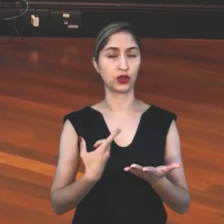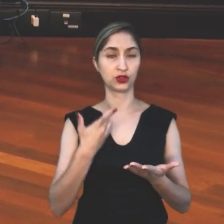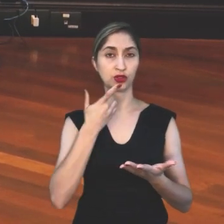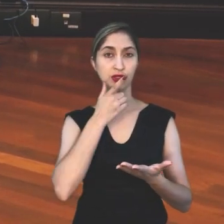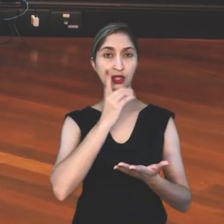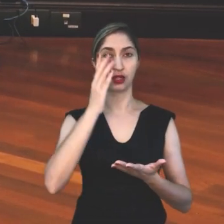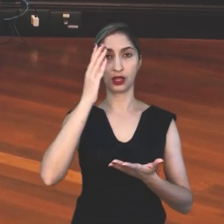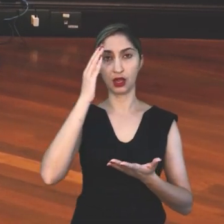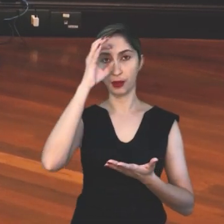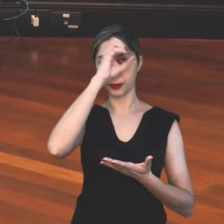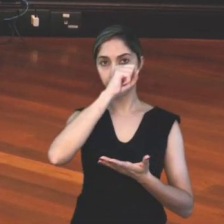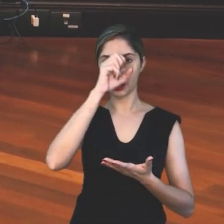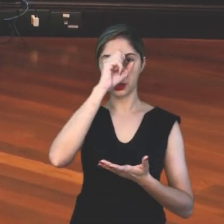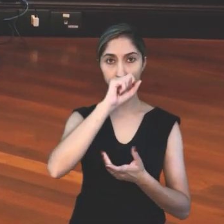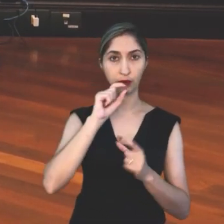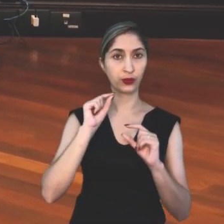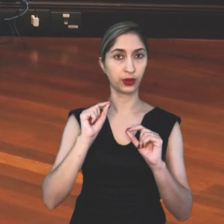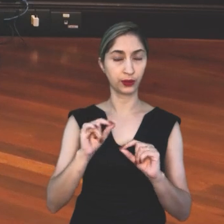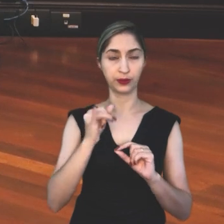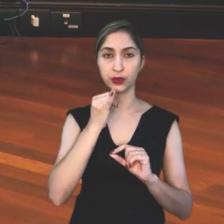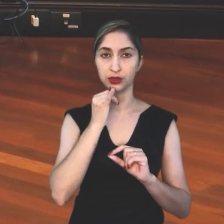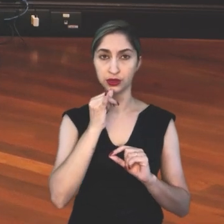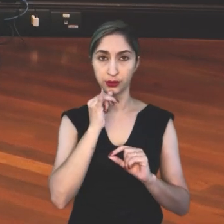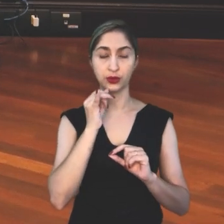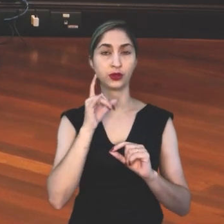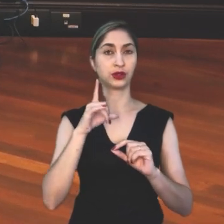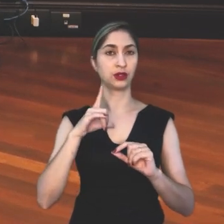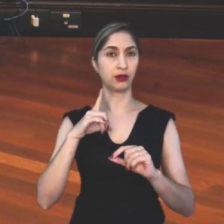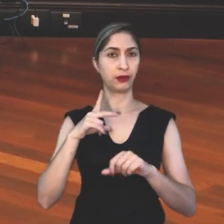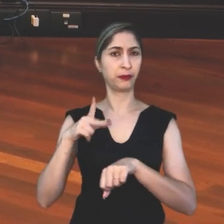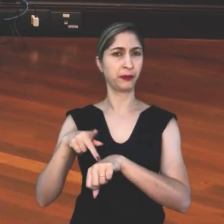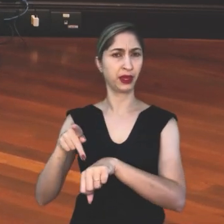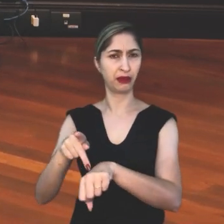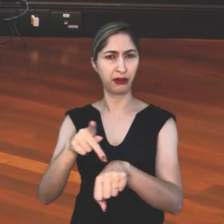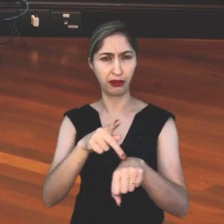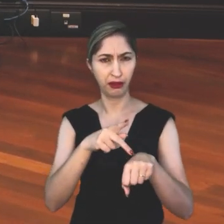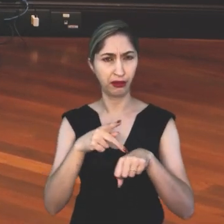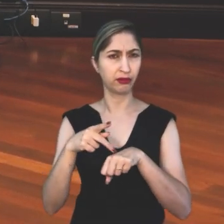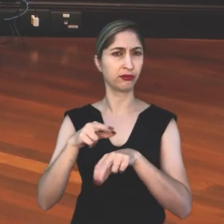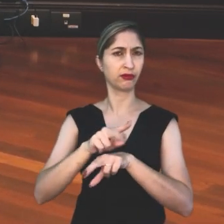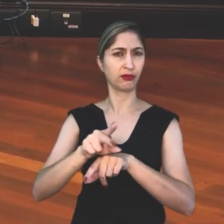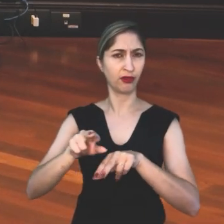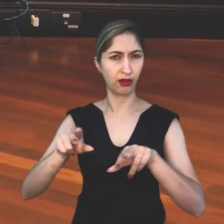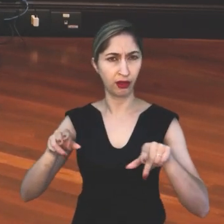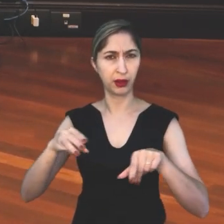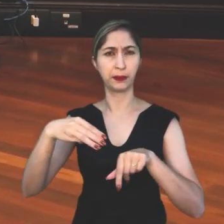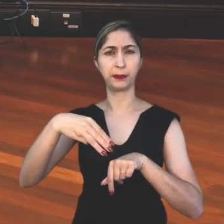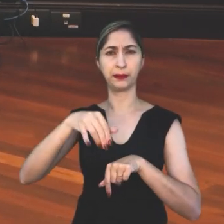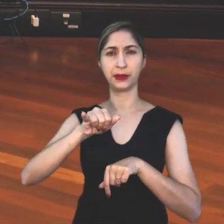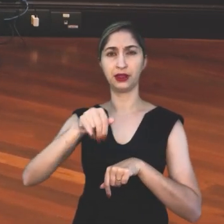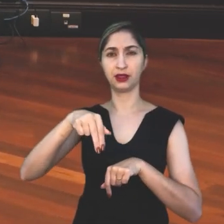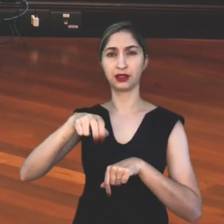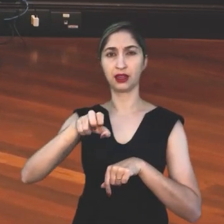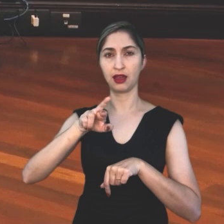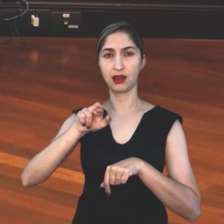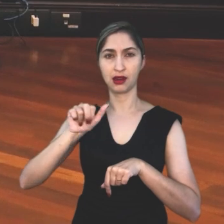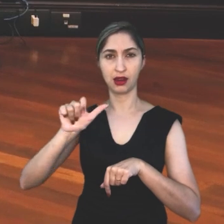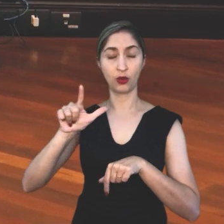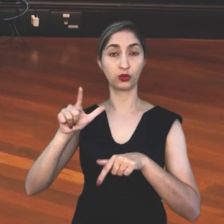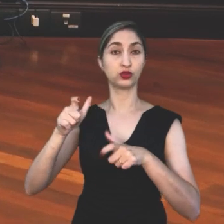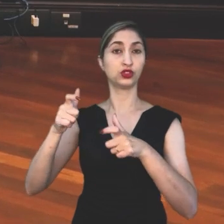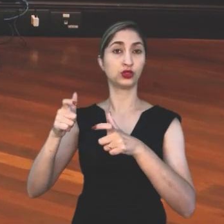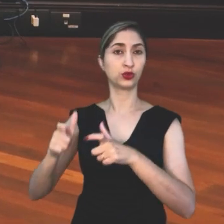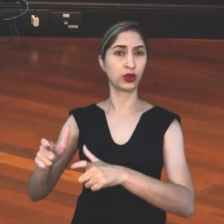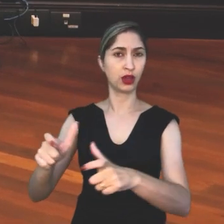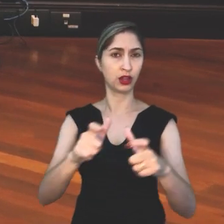os dias de hoje o que mais a gente pode aprender a partir dele. Por exemplo, aqui a gente tem um acervo de mineralogia, então a gente tem diversas amostras minerais, a